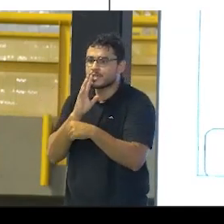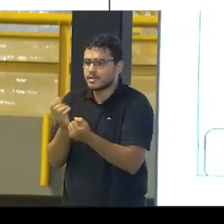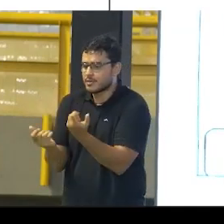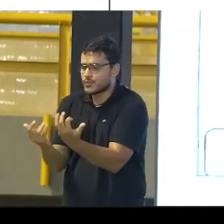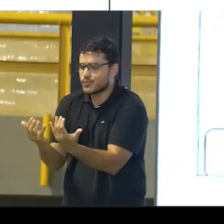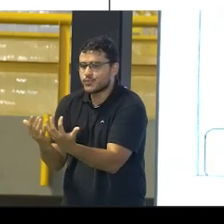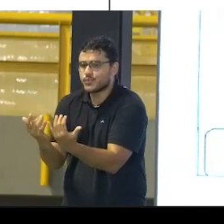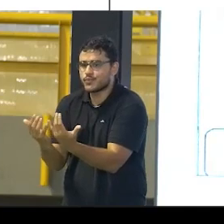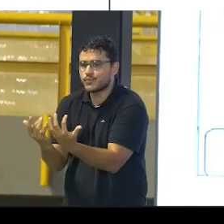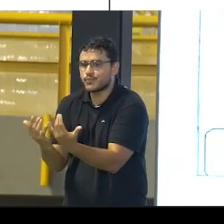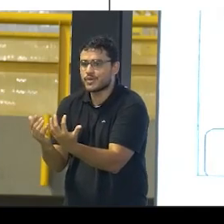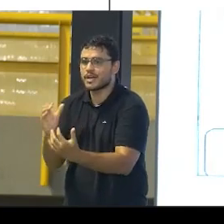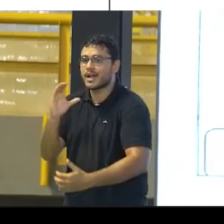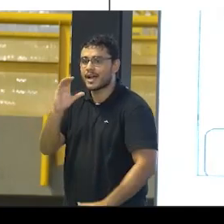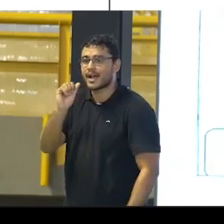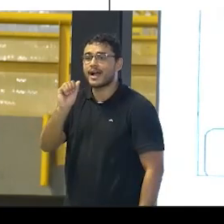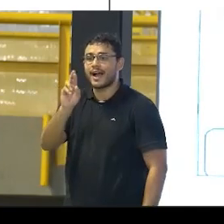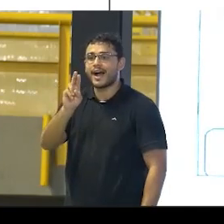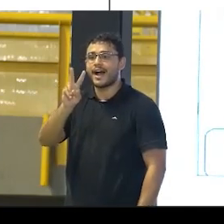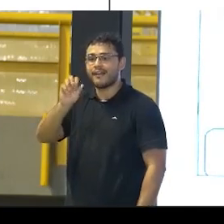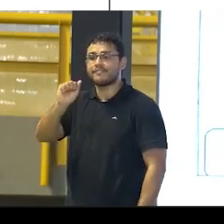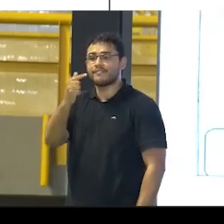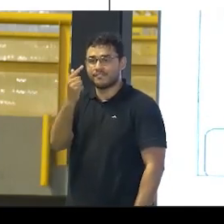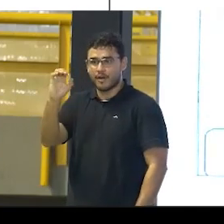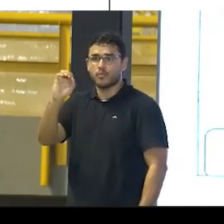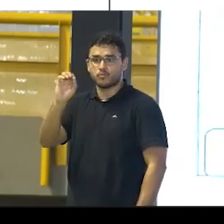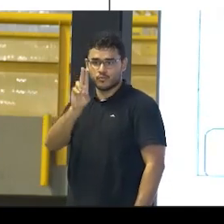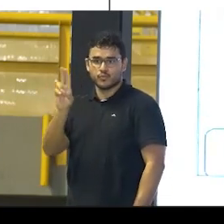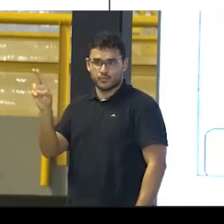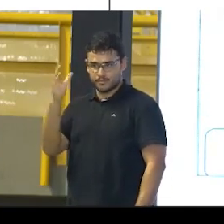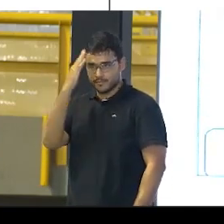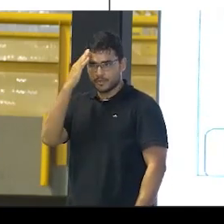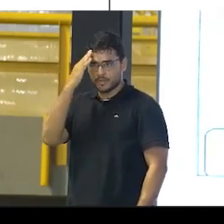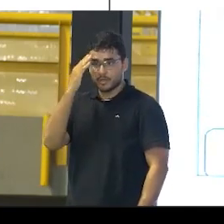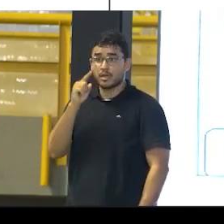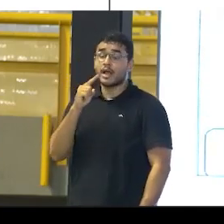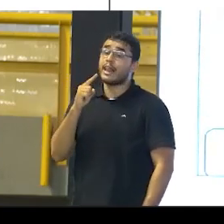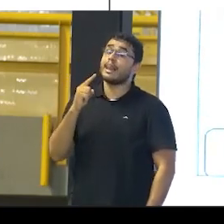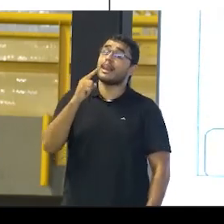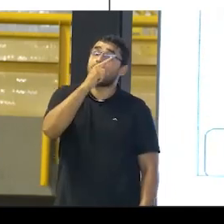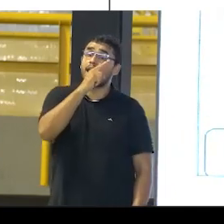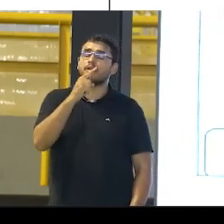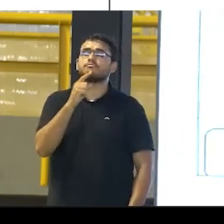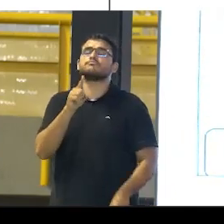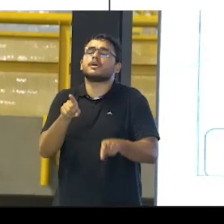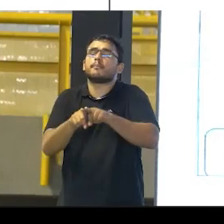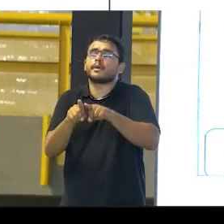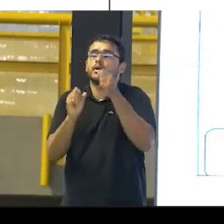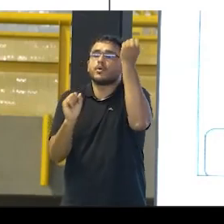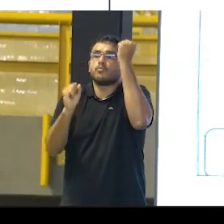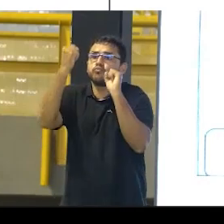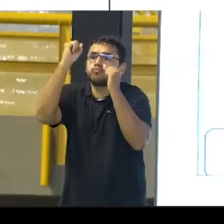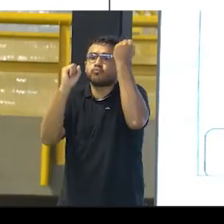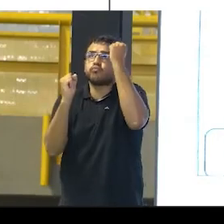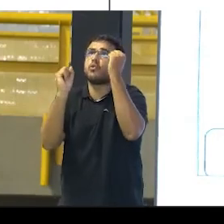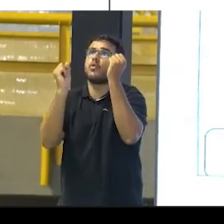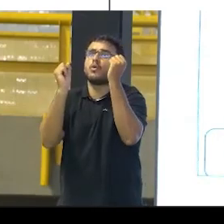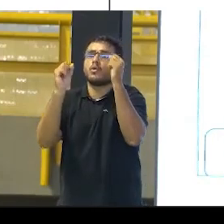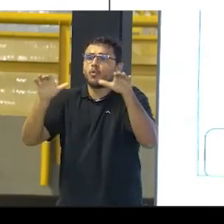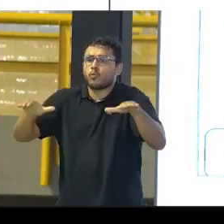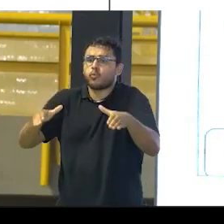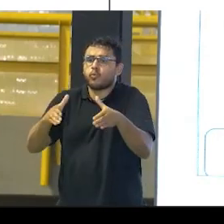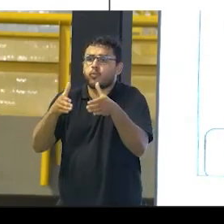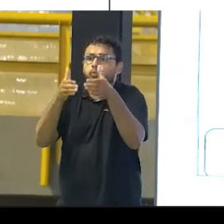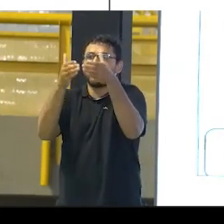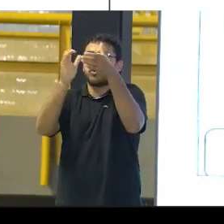vai pagar pela energia. Na hora que você está precisando de um cilindro de oxigênio, na hora que você está precisando